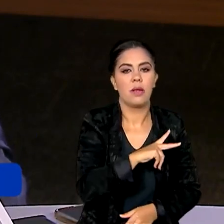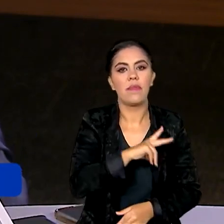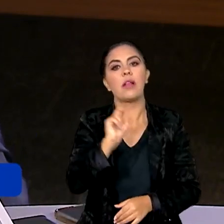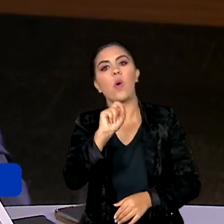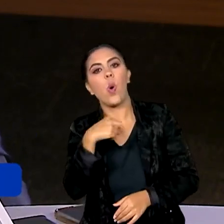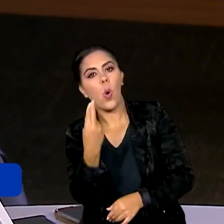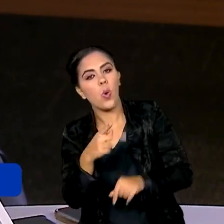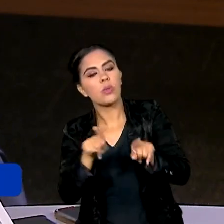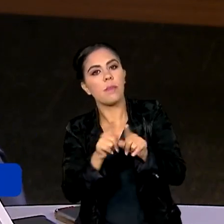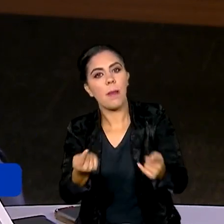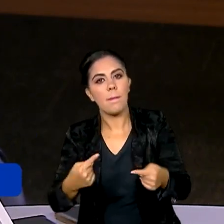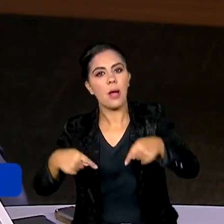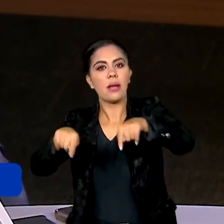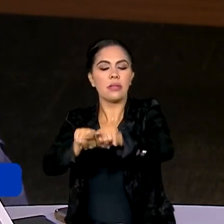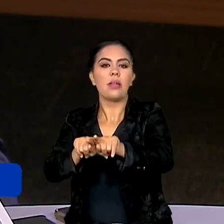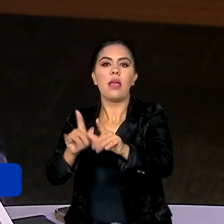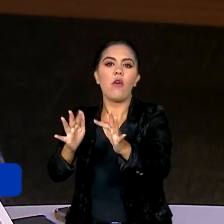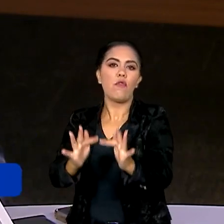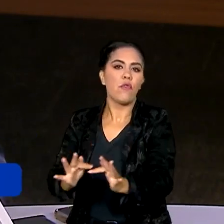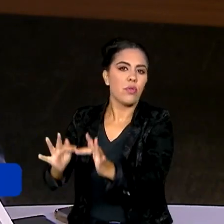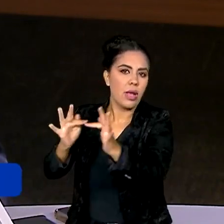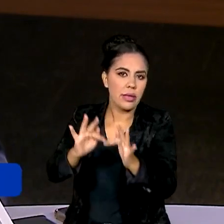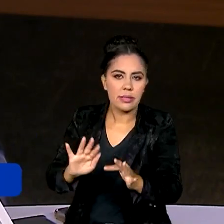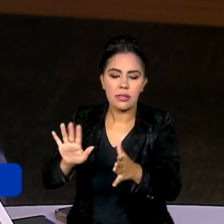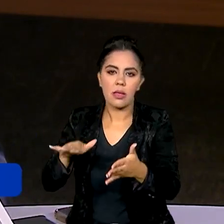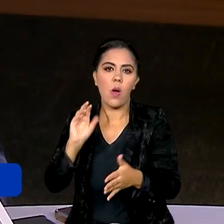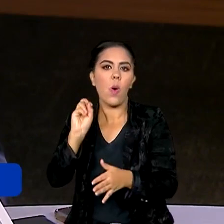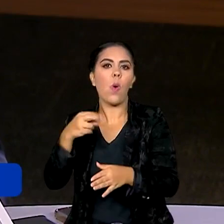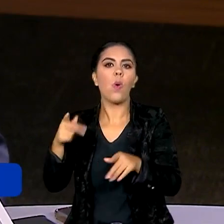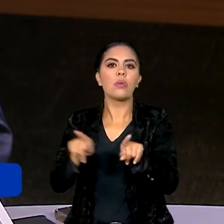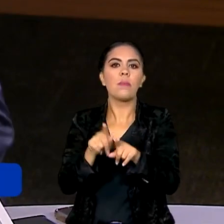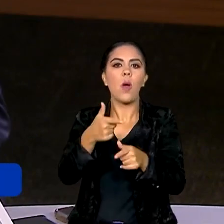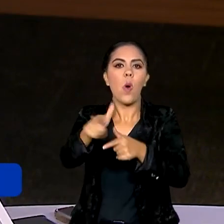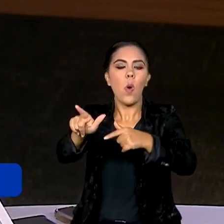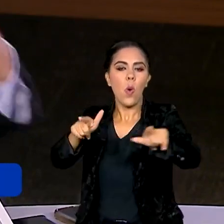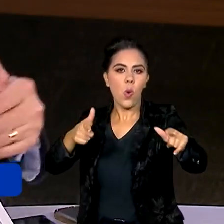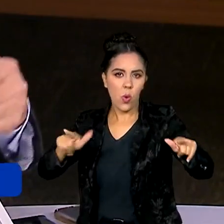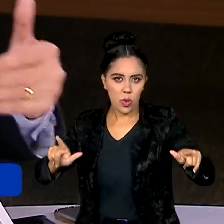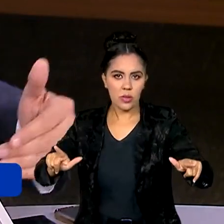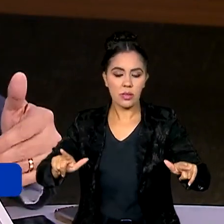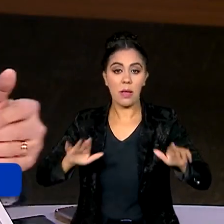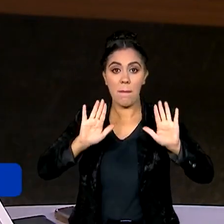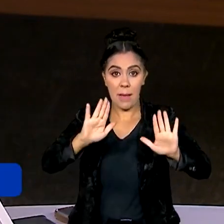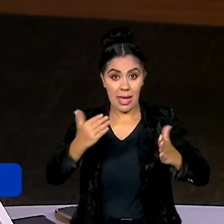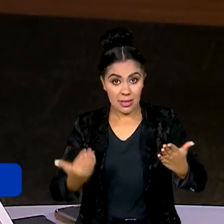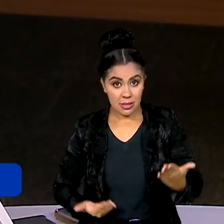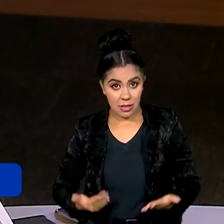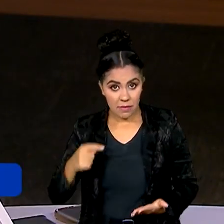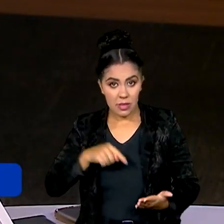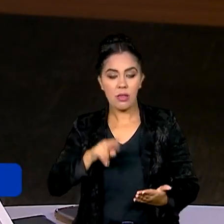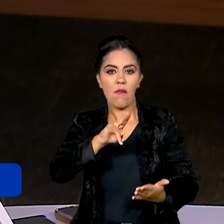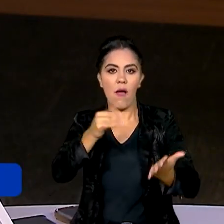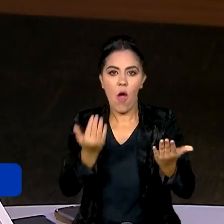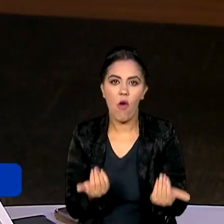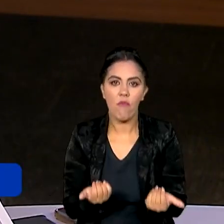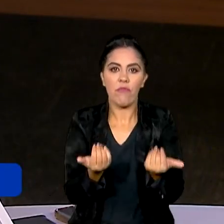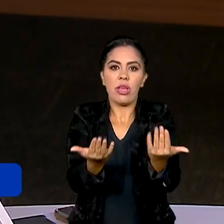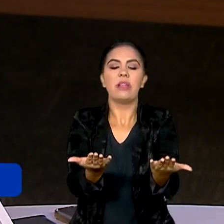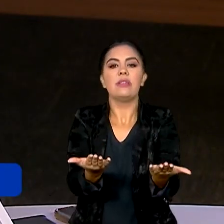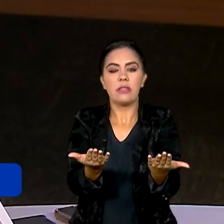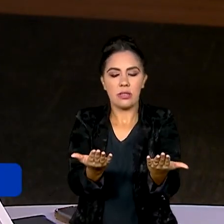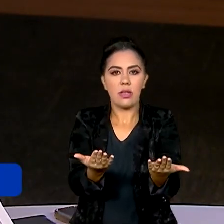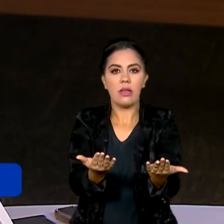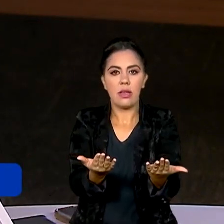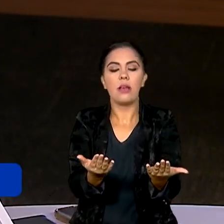com fundações ou santas casas existentes. Mas esse serviço vai ser oferecido e uma parte